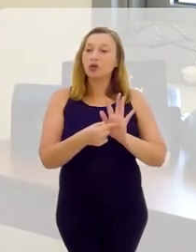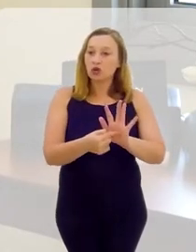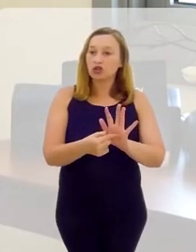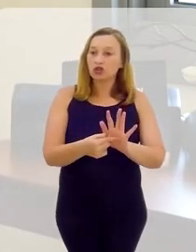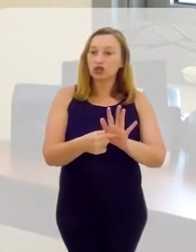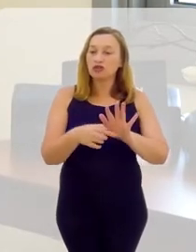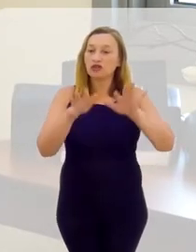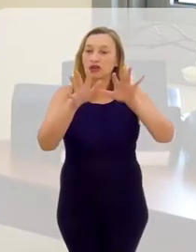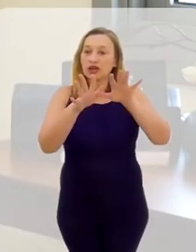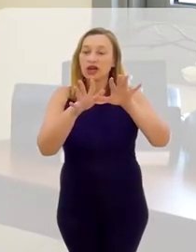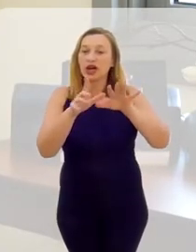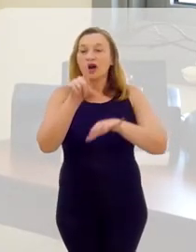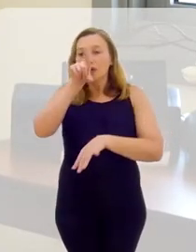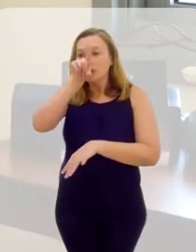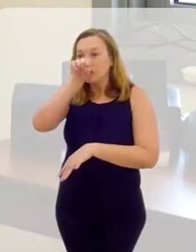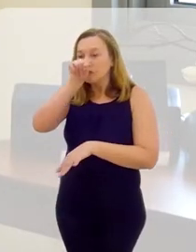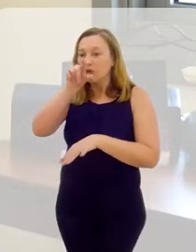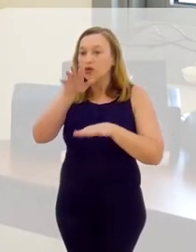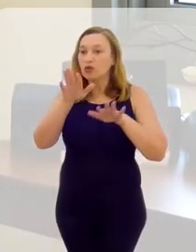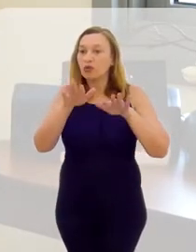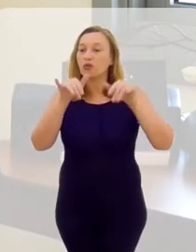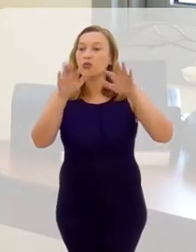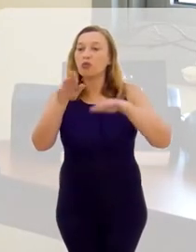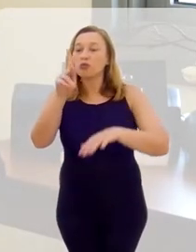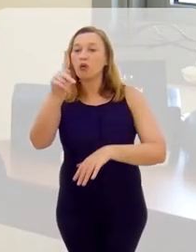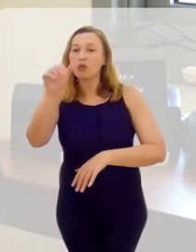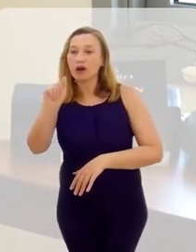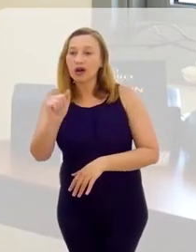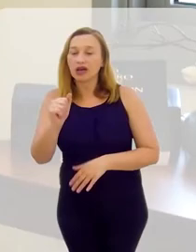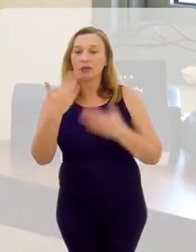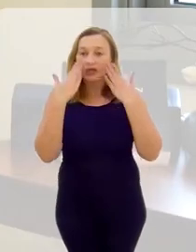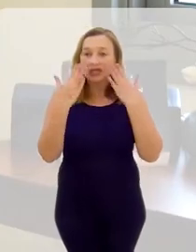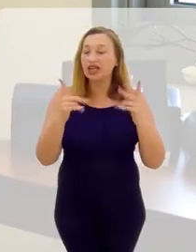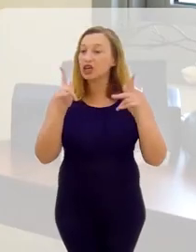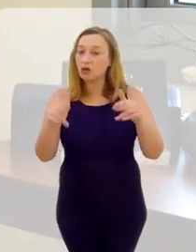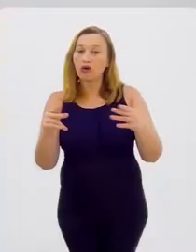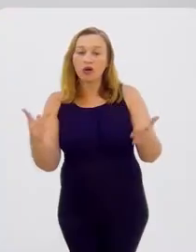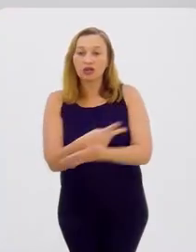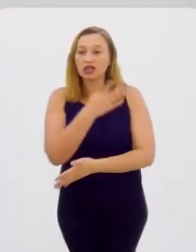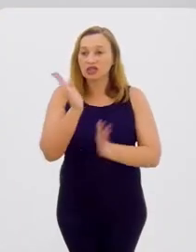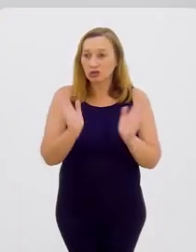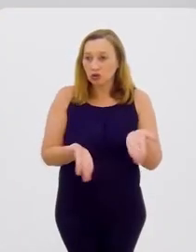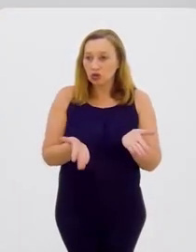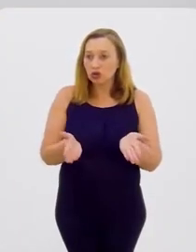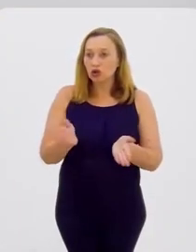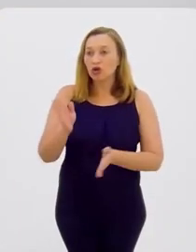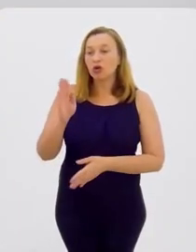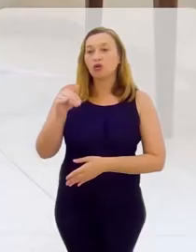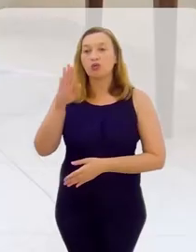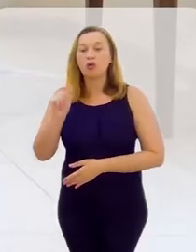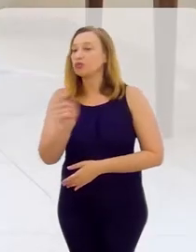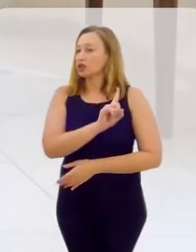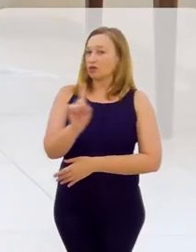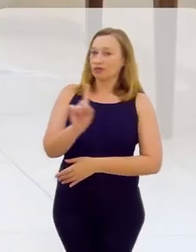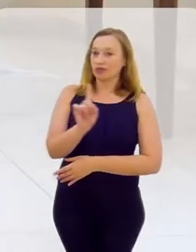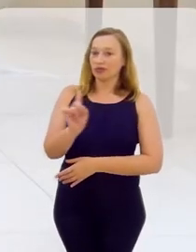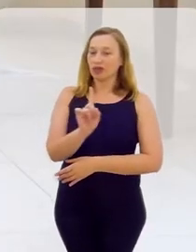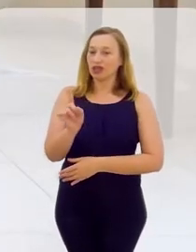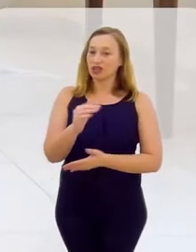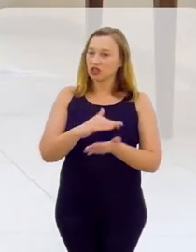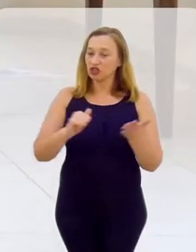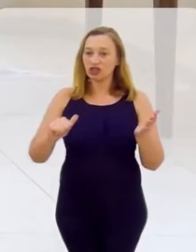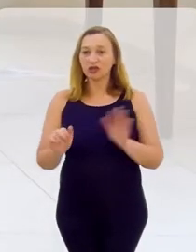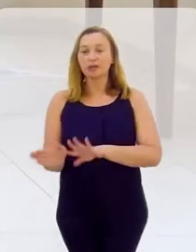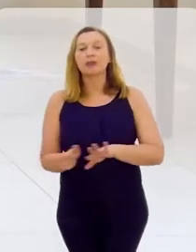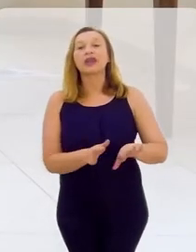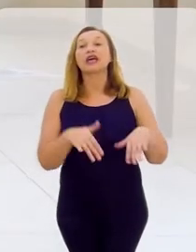foi o pombinho que eles apresentaram. E a mesma coisa ocorre hoje. Inclusive com o pombo? Sem o pombo. Sem o